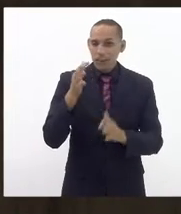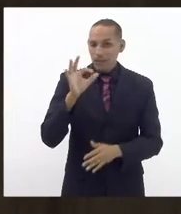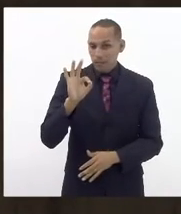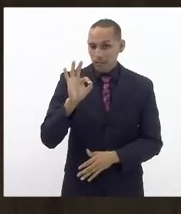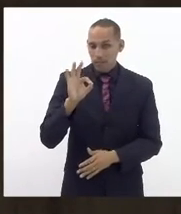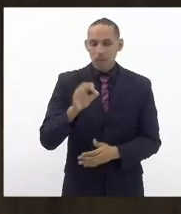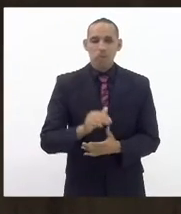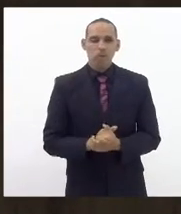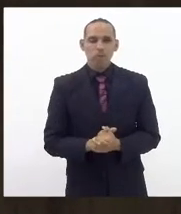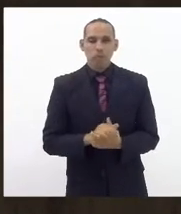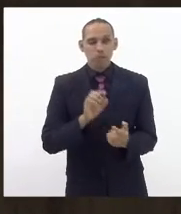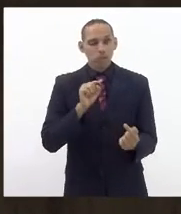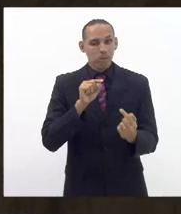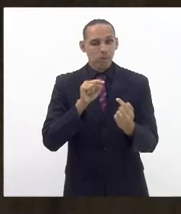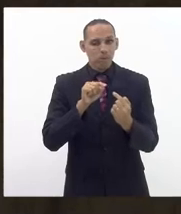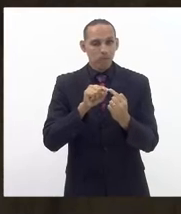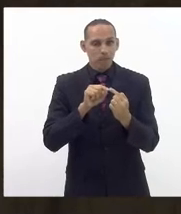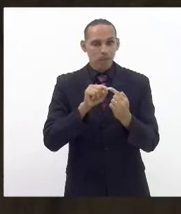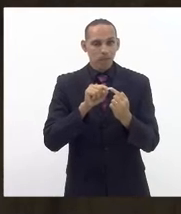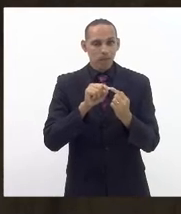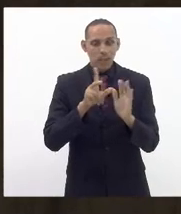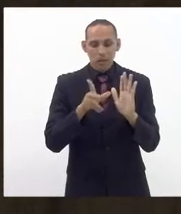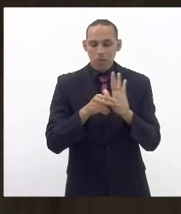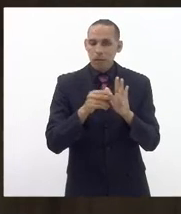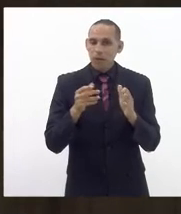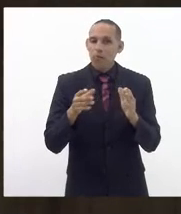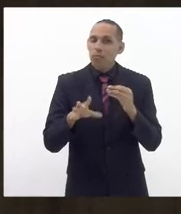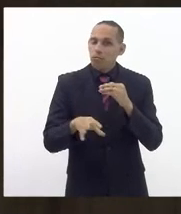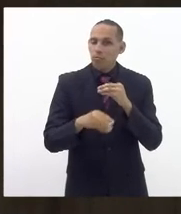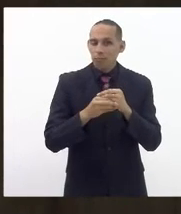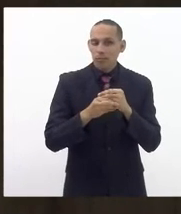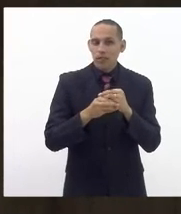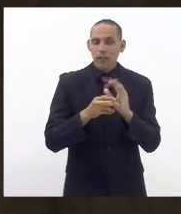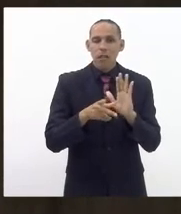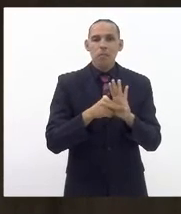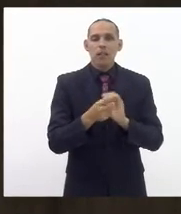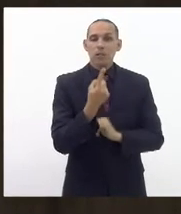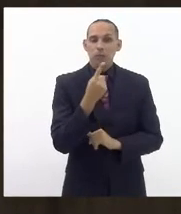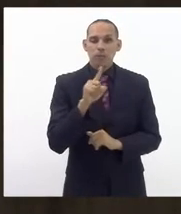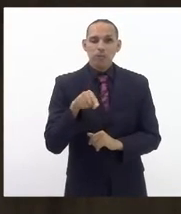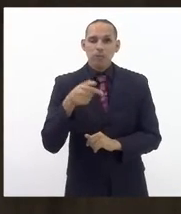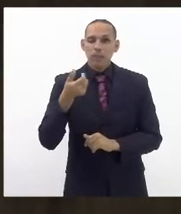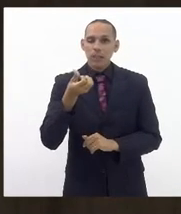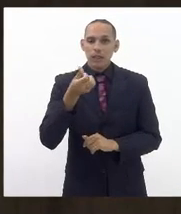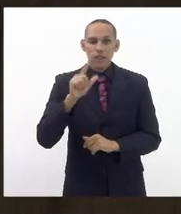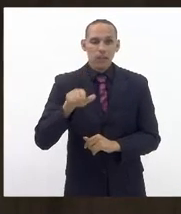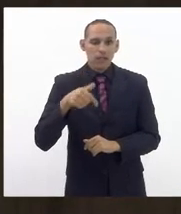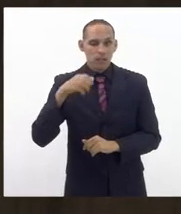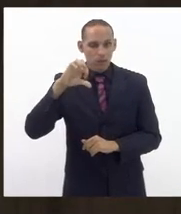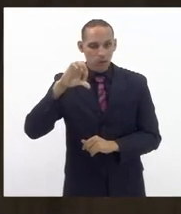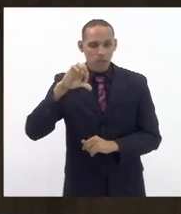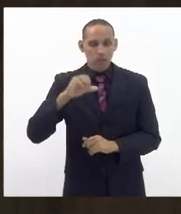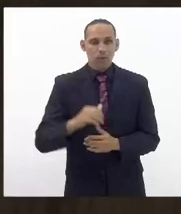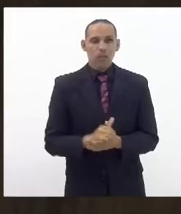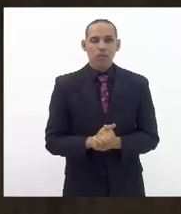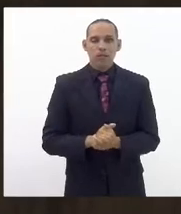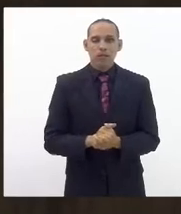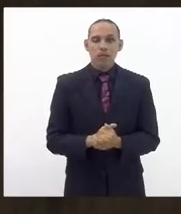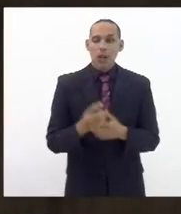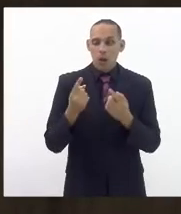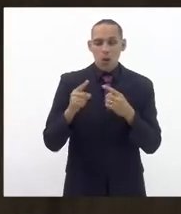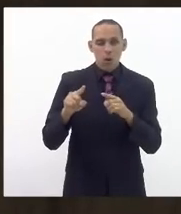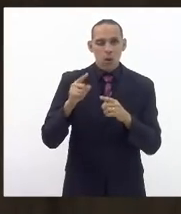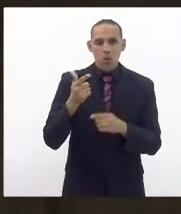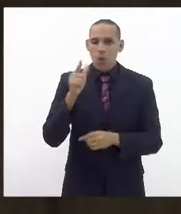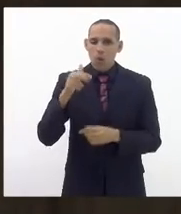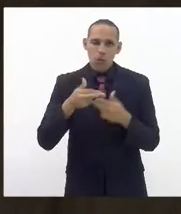10, favorável com emenda aglutinativa às emendas 1, 6 e 9, e contrária